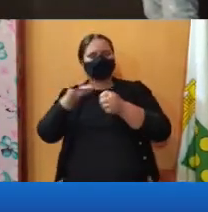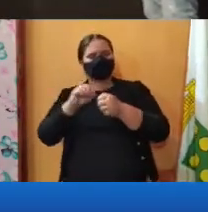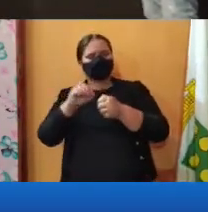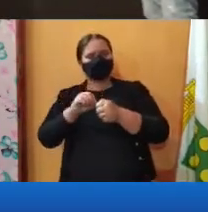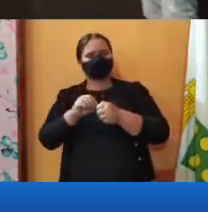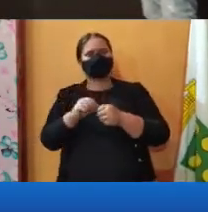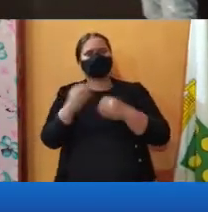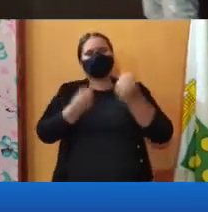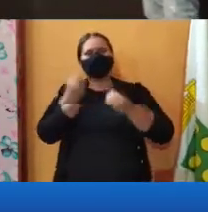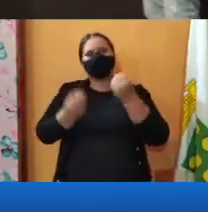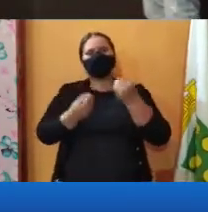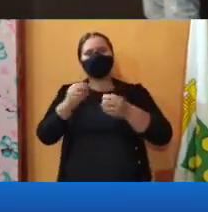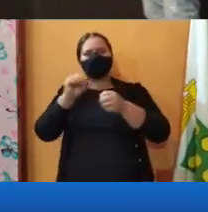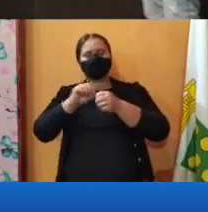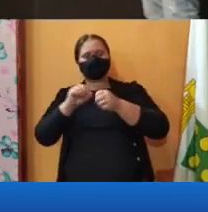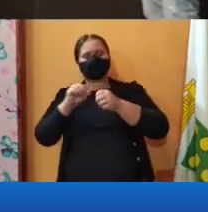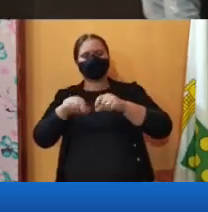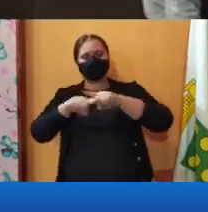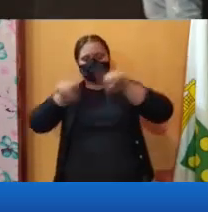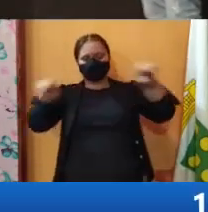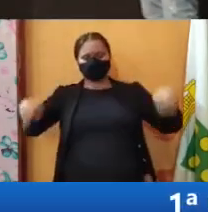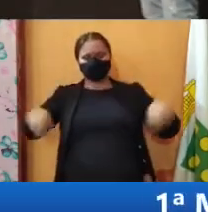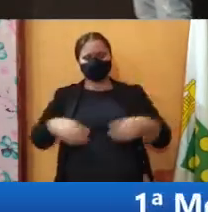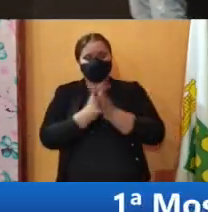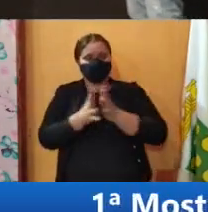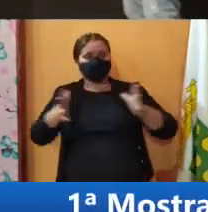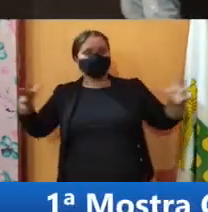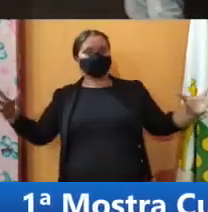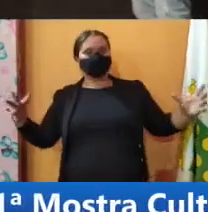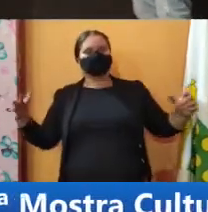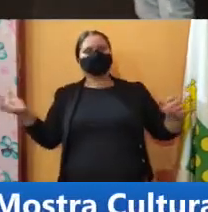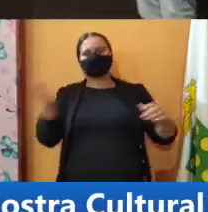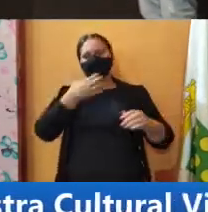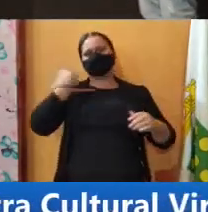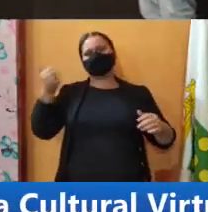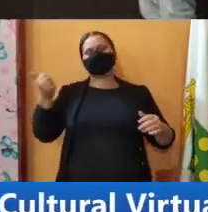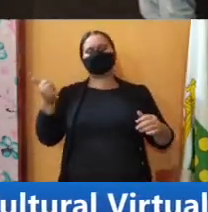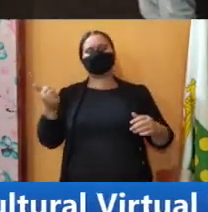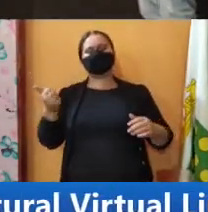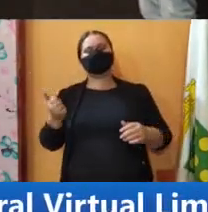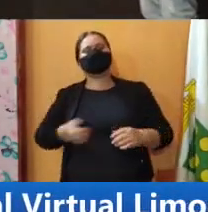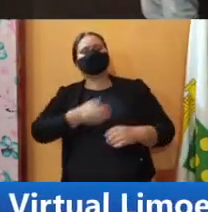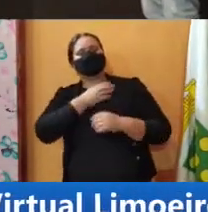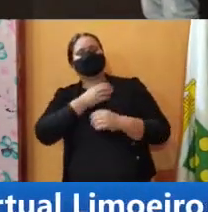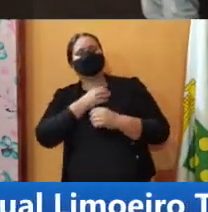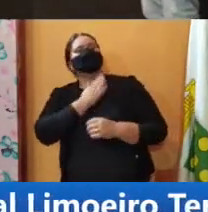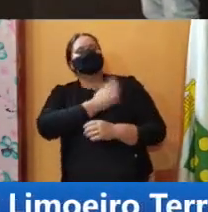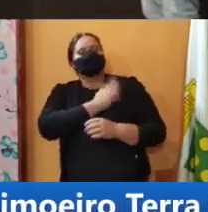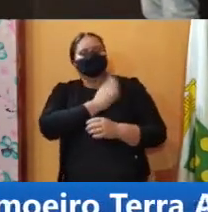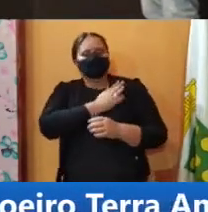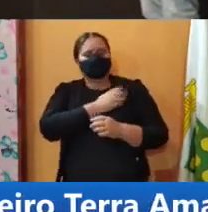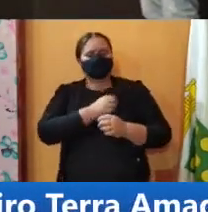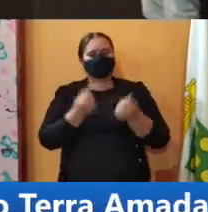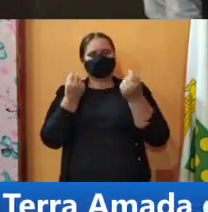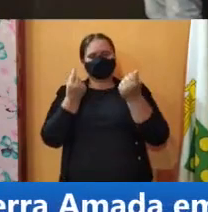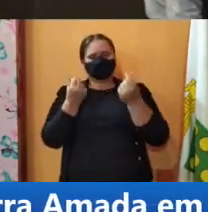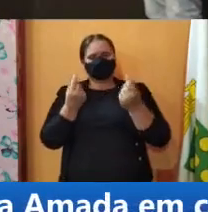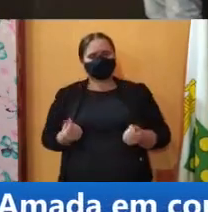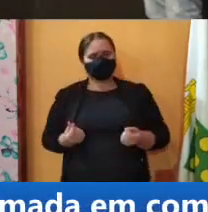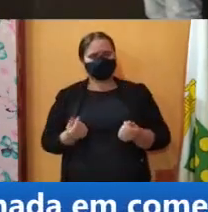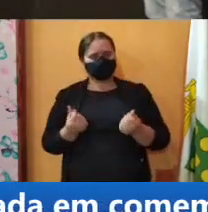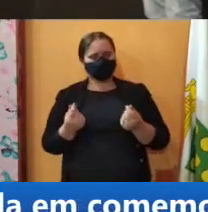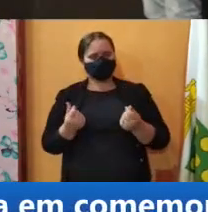de trás, que é muito bom, muito grande, e que vai estar no coração, inclusive da economia, porque o outro florestal vai